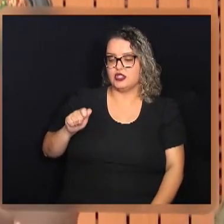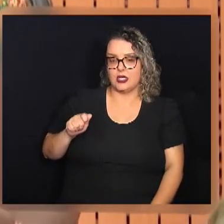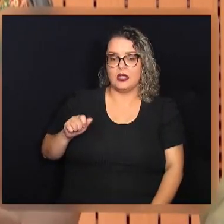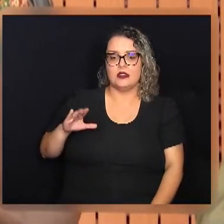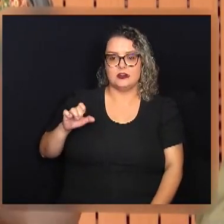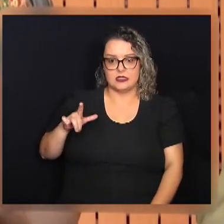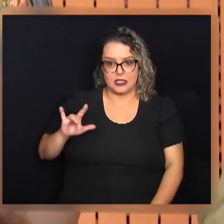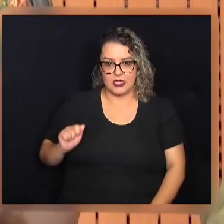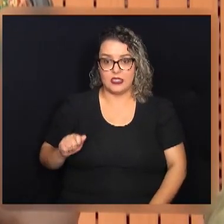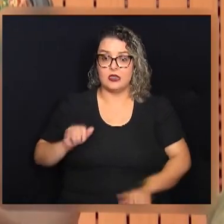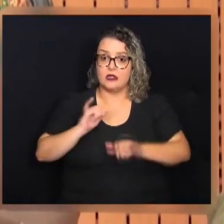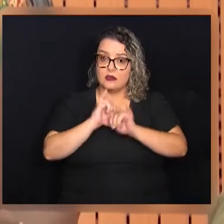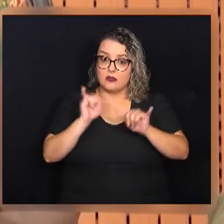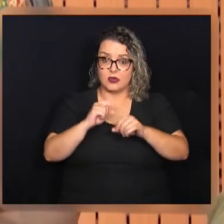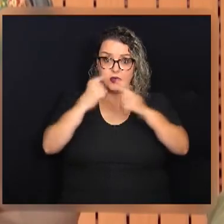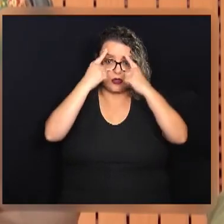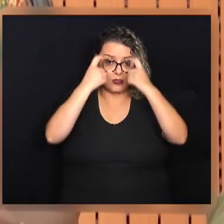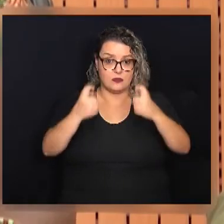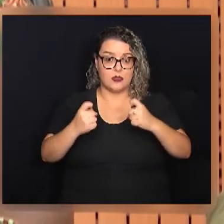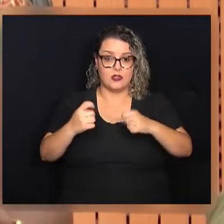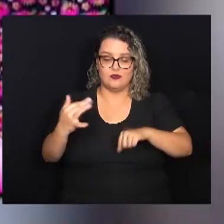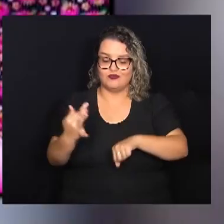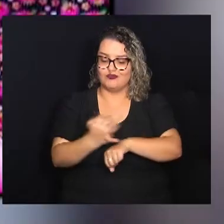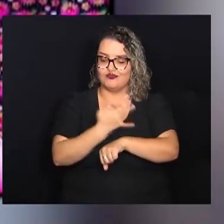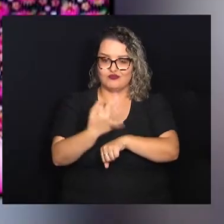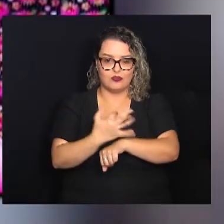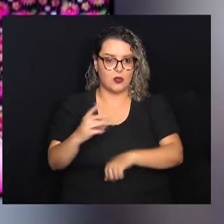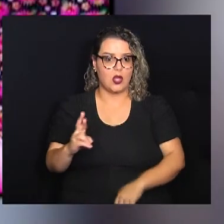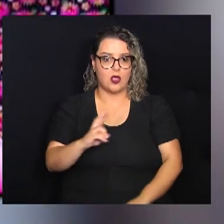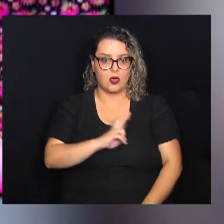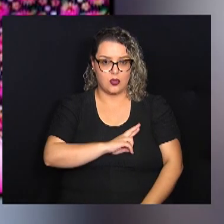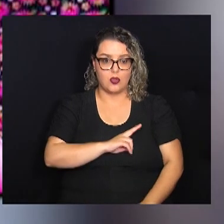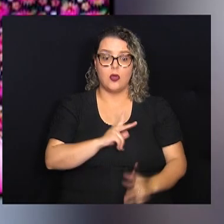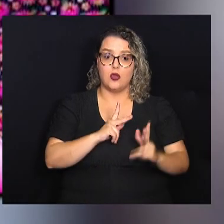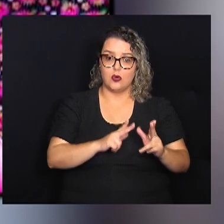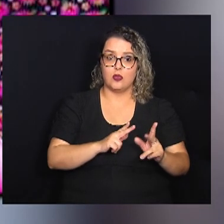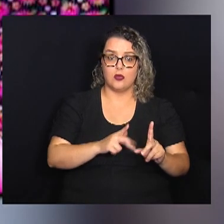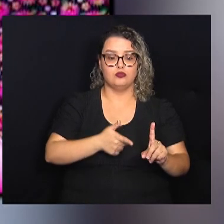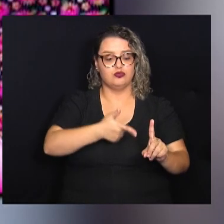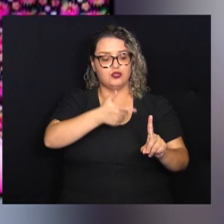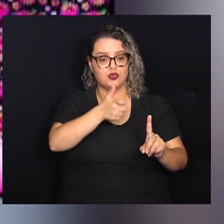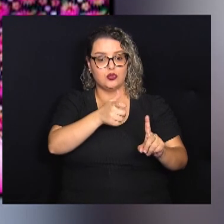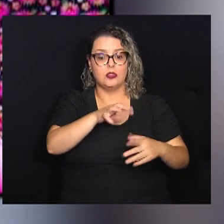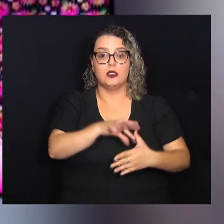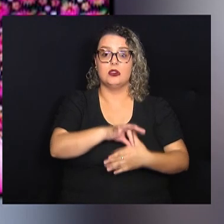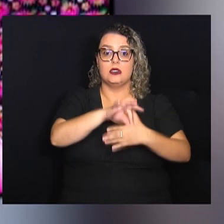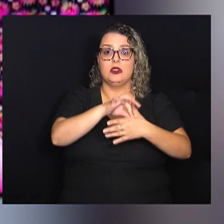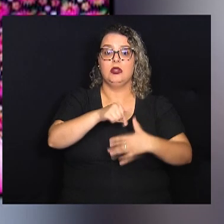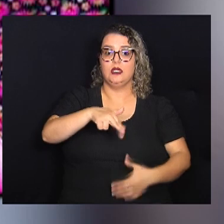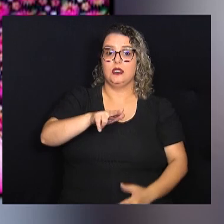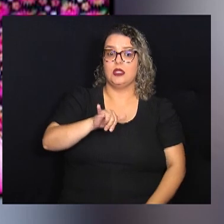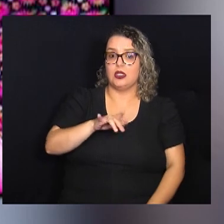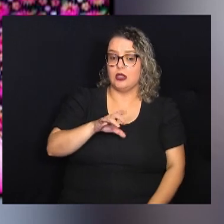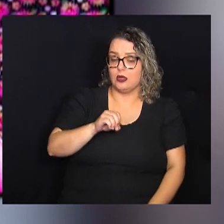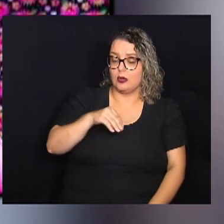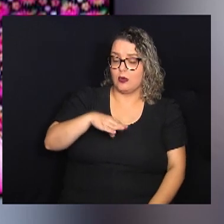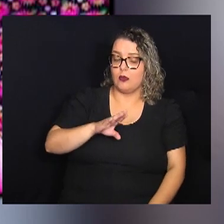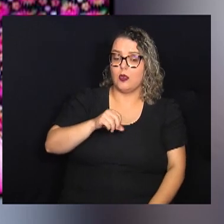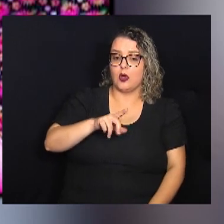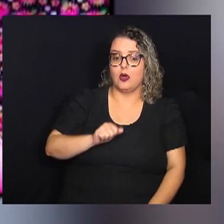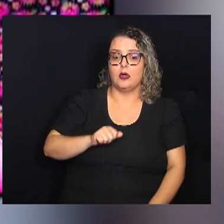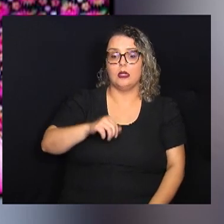casos de violência e intolerância religiosa, como o assassinato da líder quilombola Mãe Bernadette